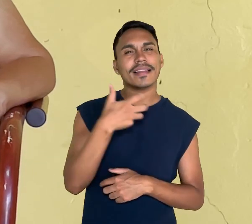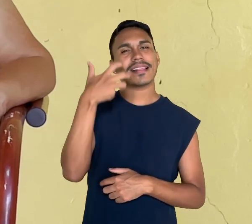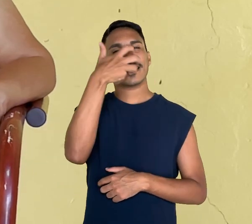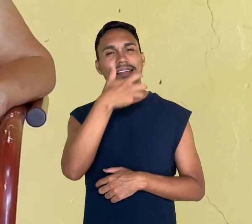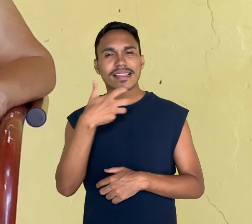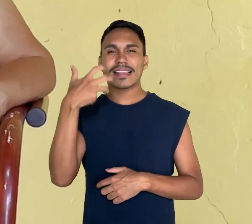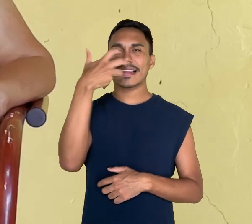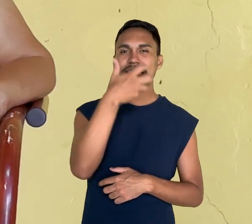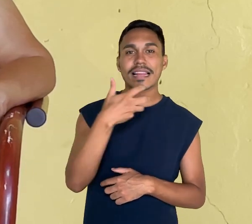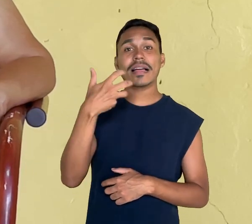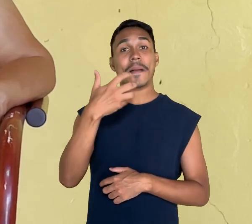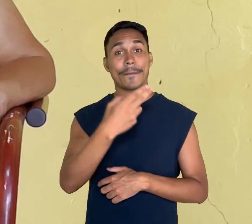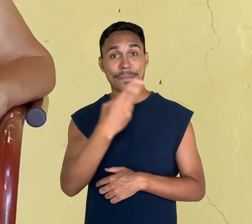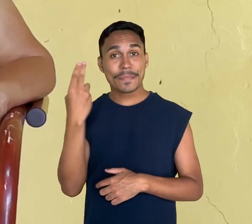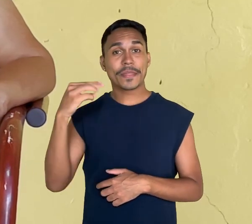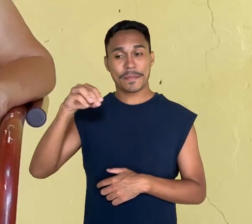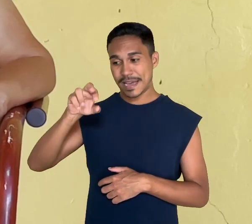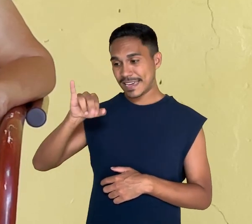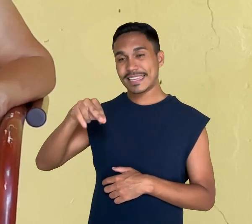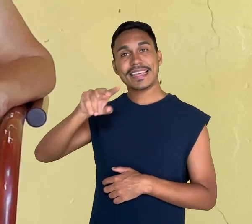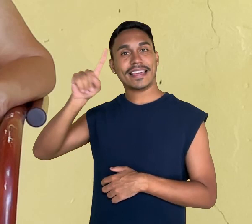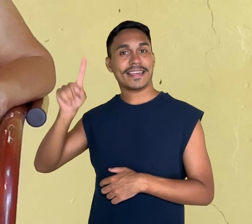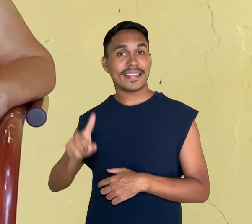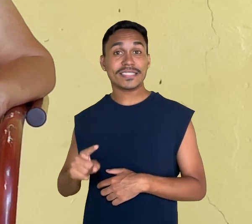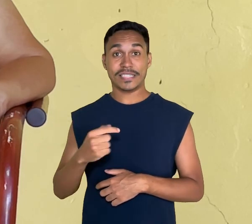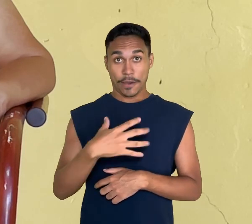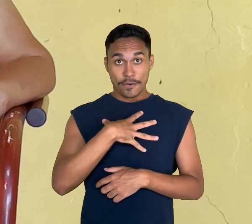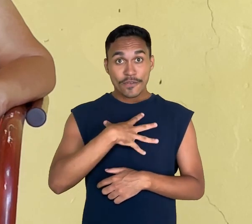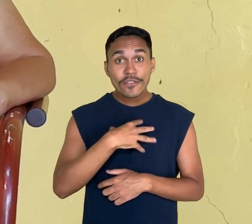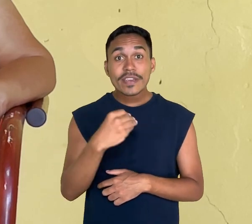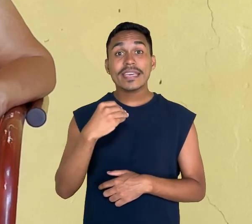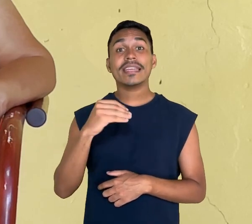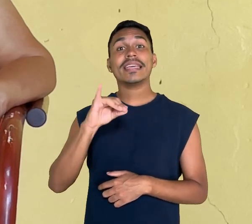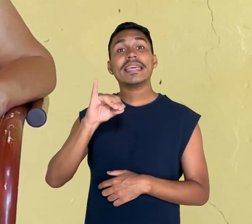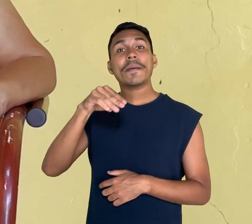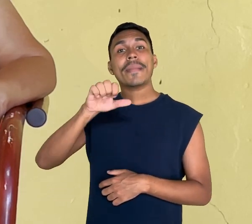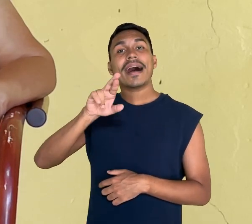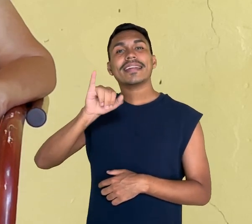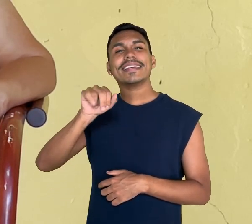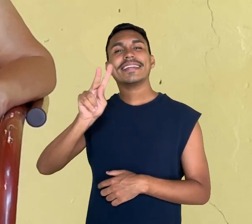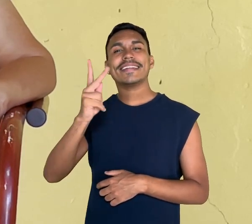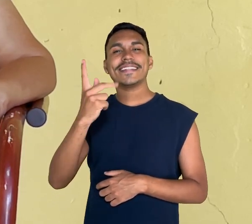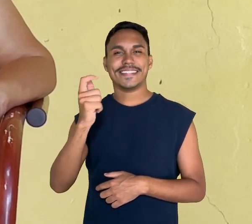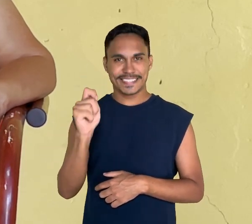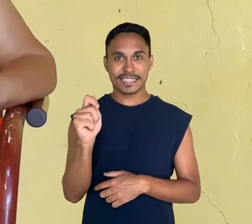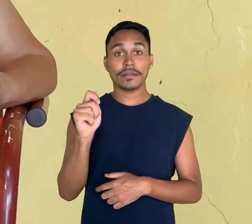cantar. Meu nome é Marinês, sou filha de